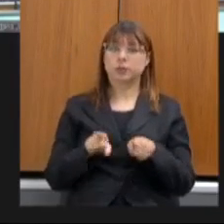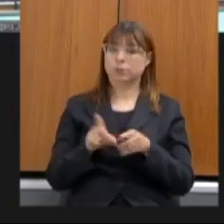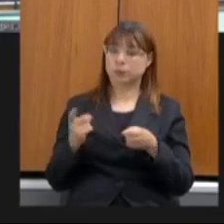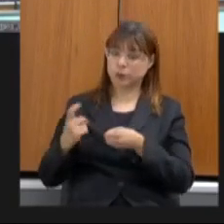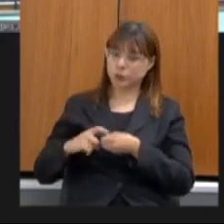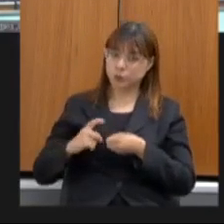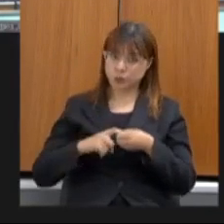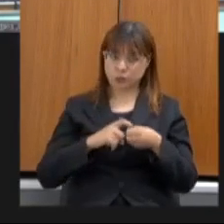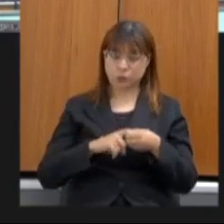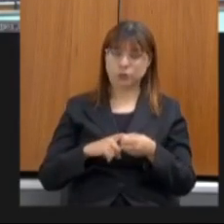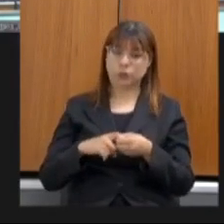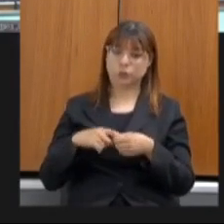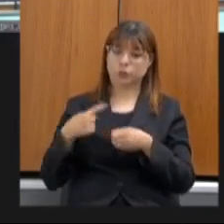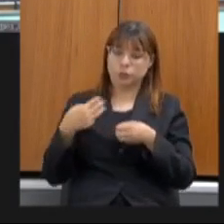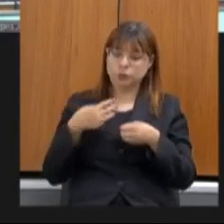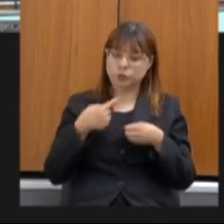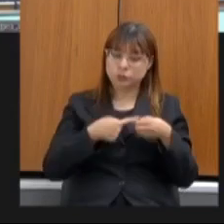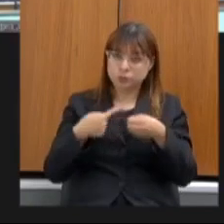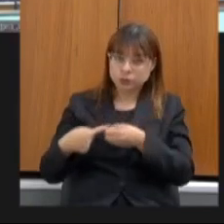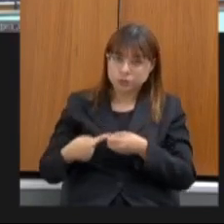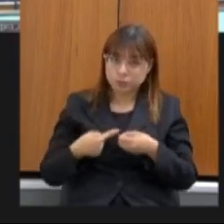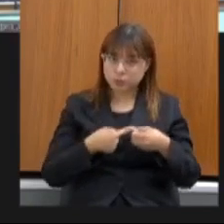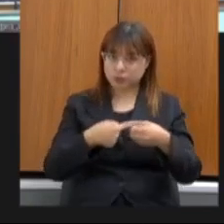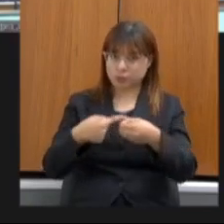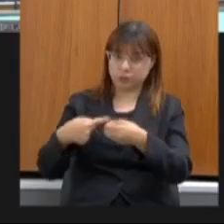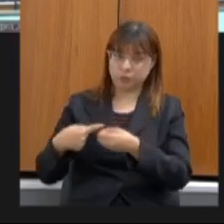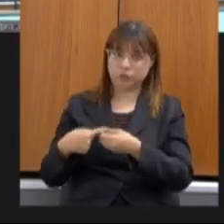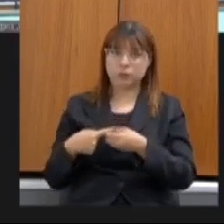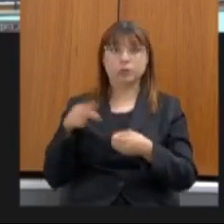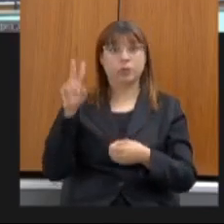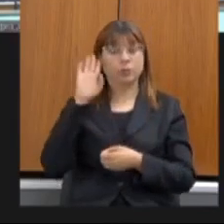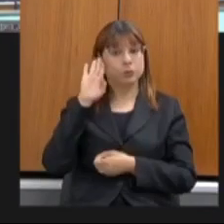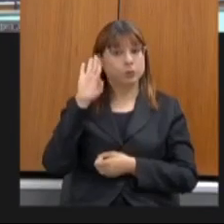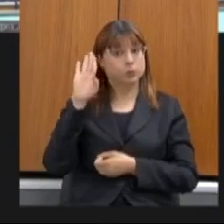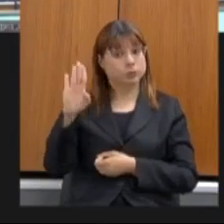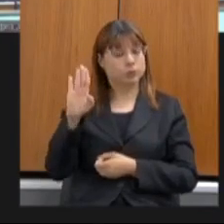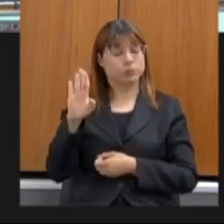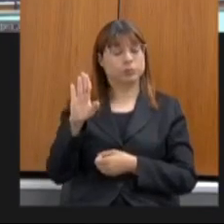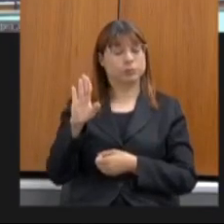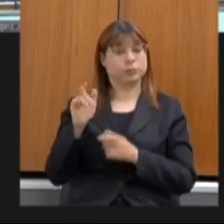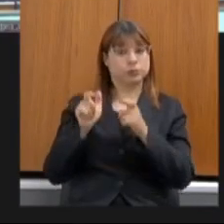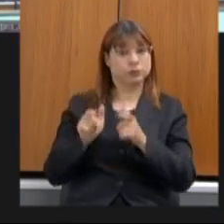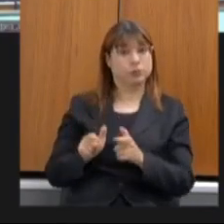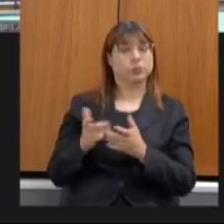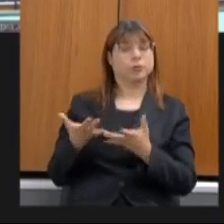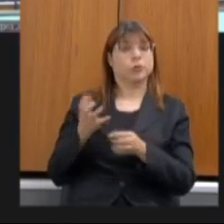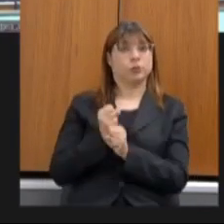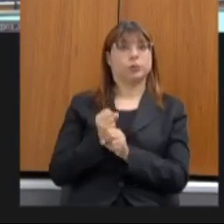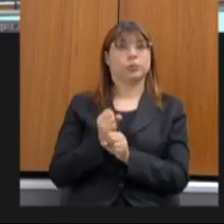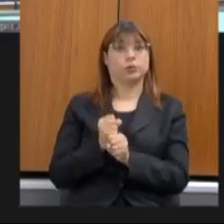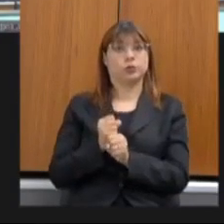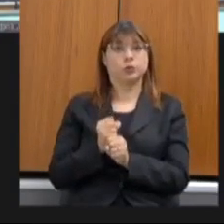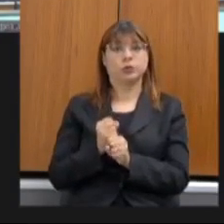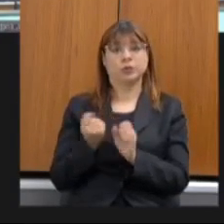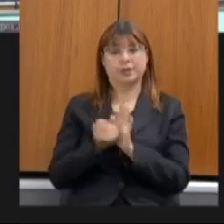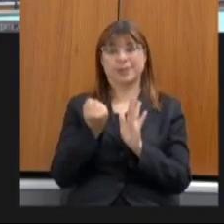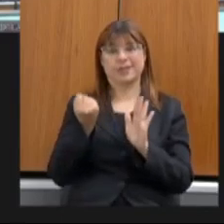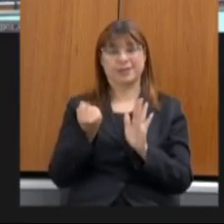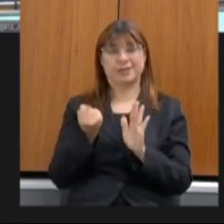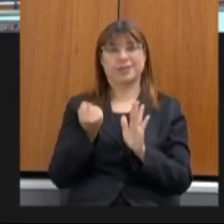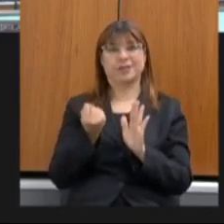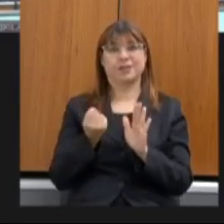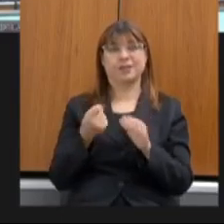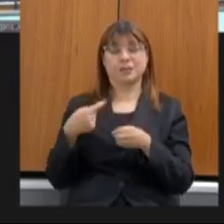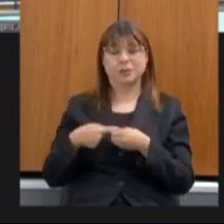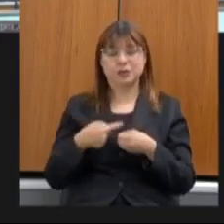consórcios municipais principalmente em consórcio de apoio ao setor produtivo como selo de inspeção Municipal né um grupo de